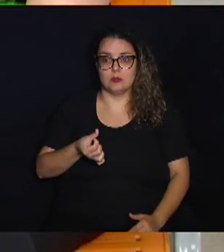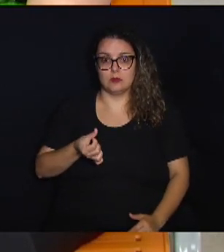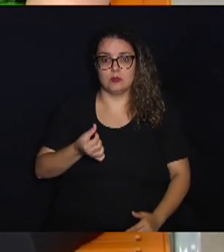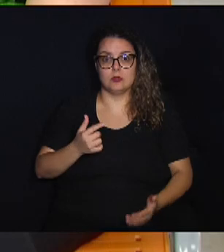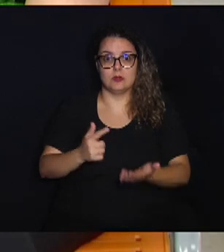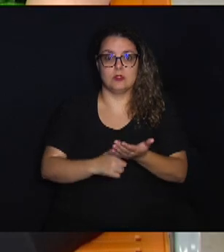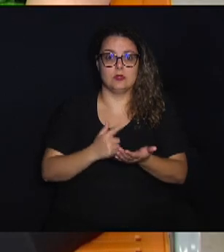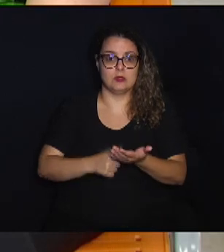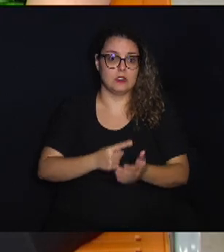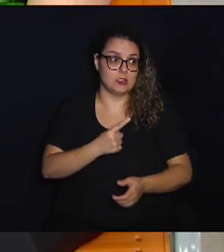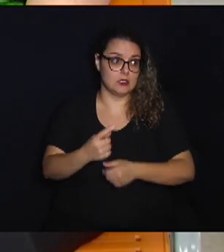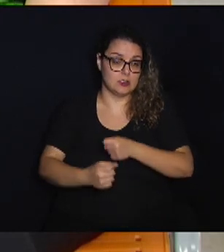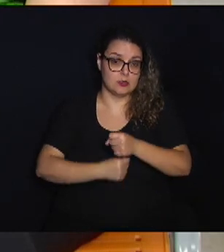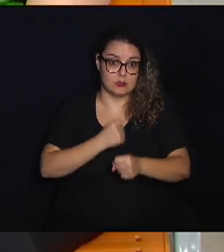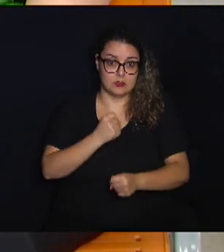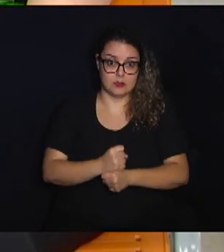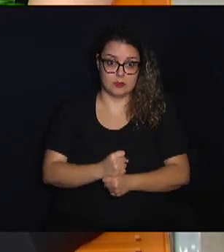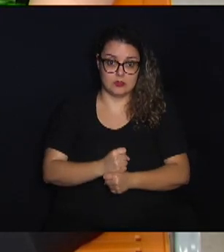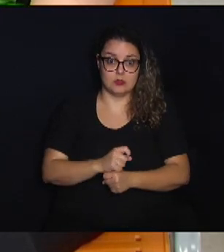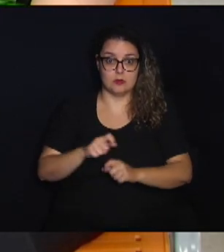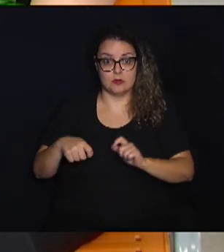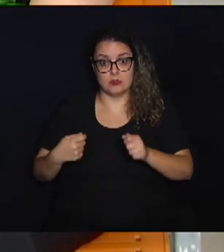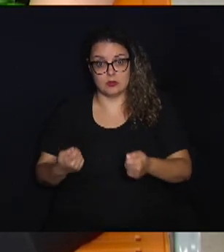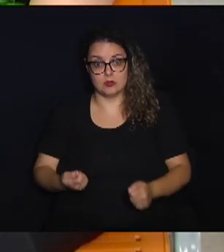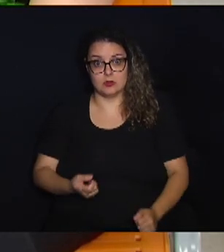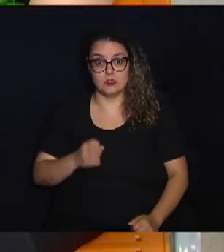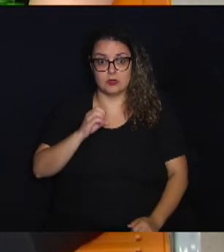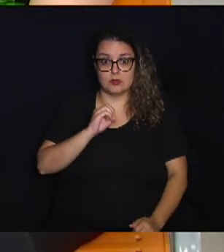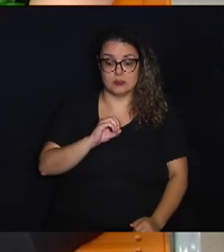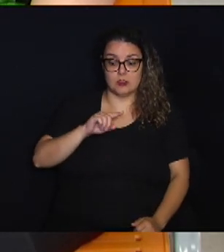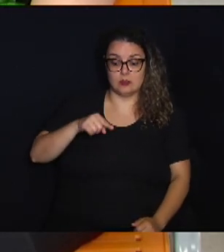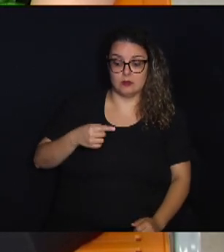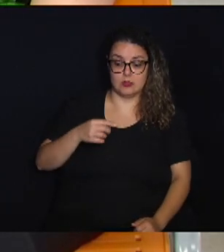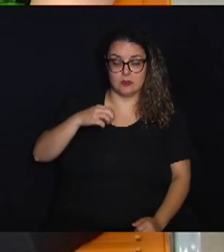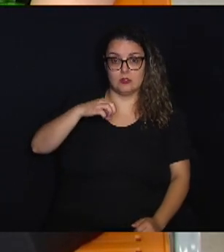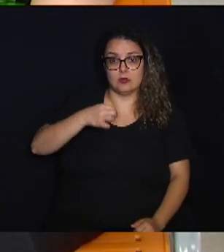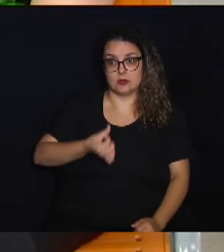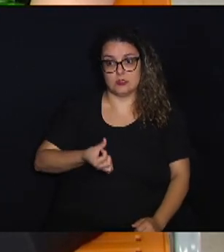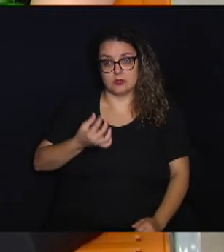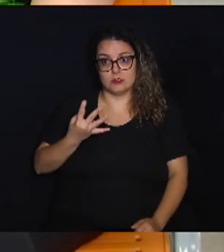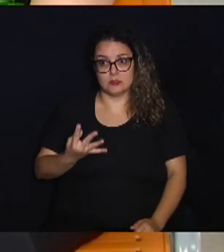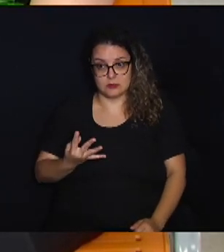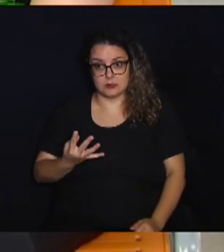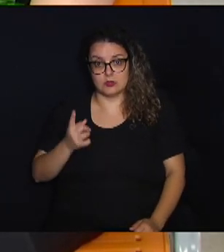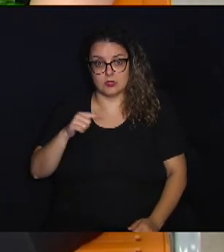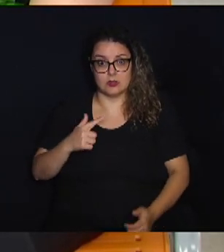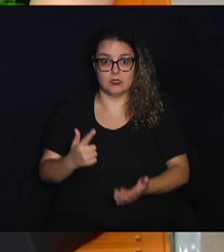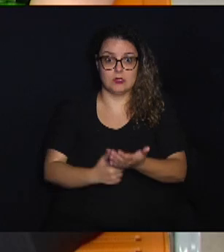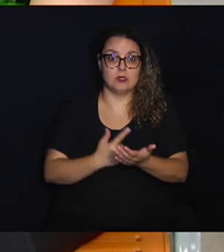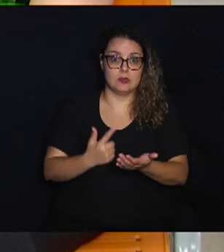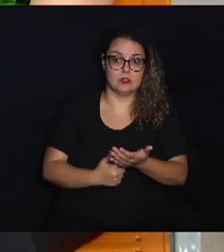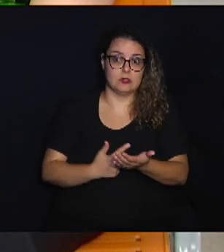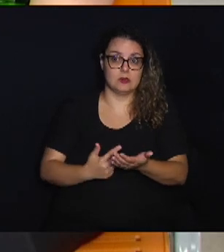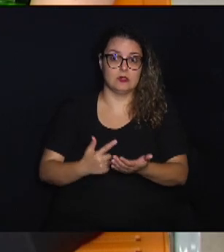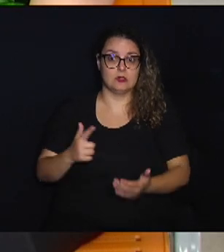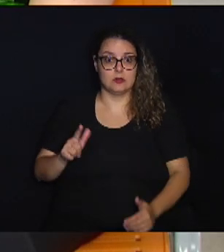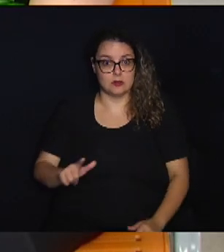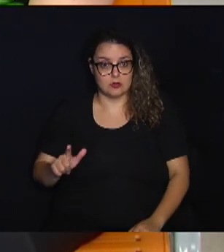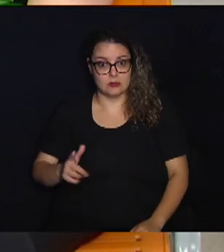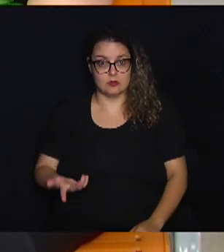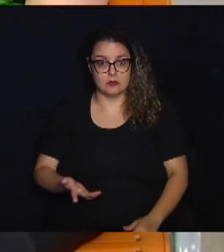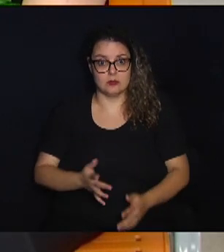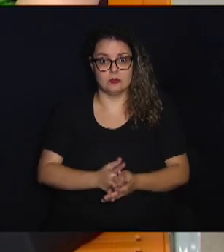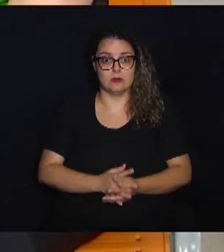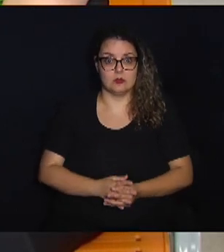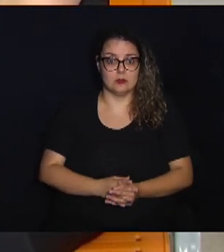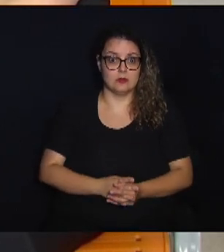por ano, sendo que esse indicador aponta que somente 0,64 são livros de literatura. O